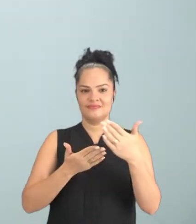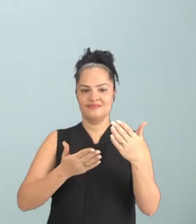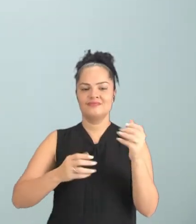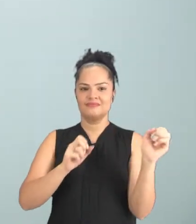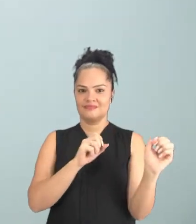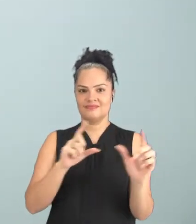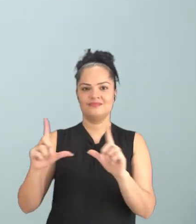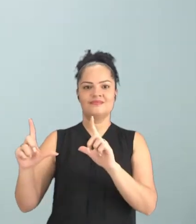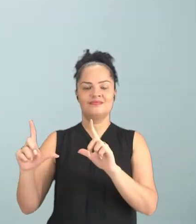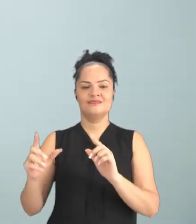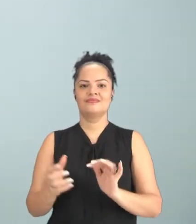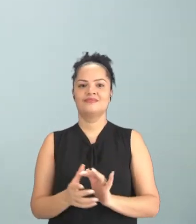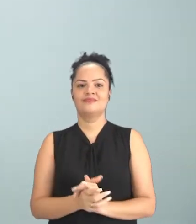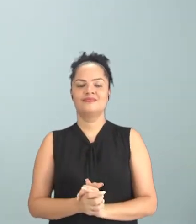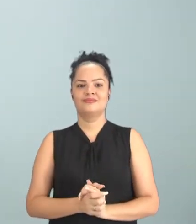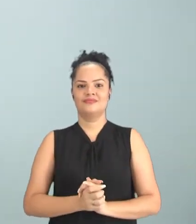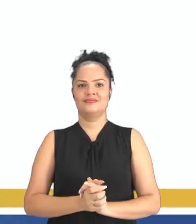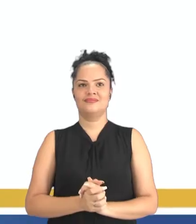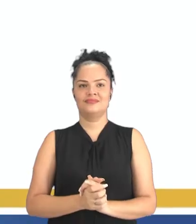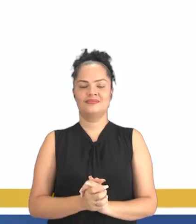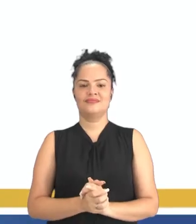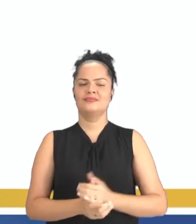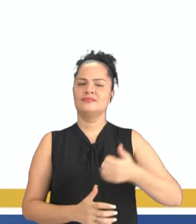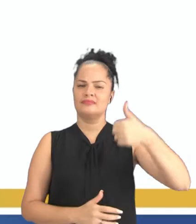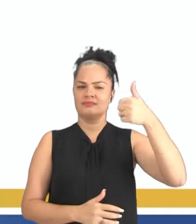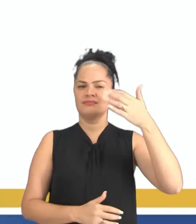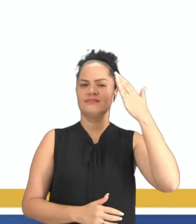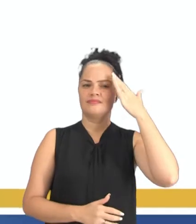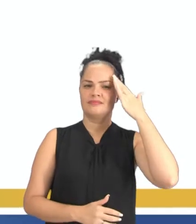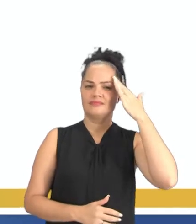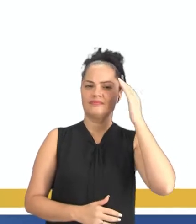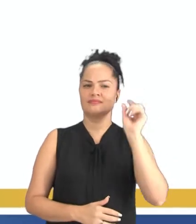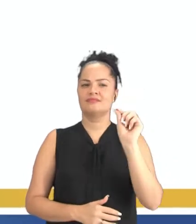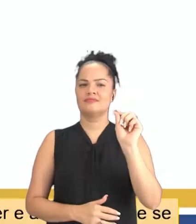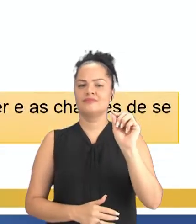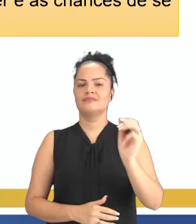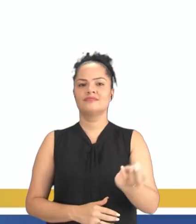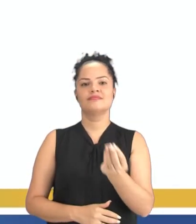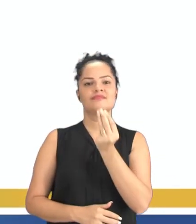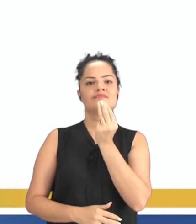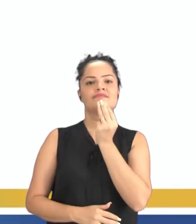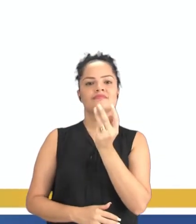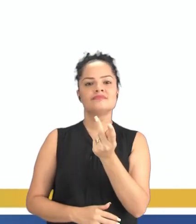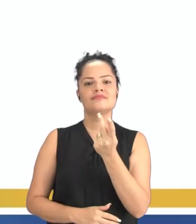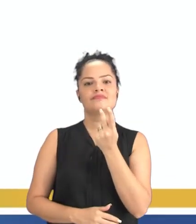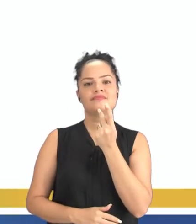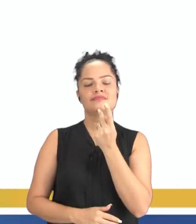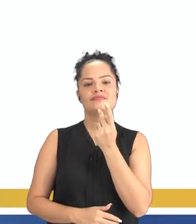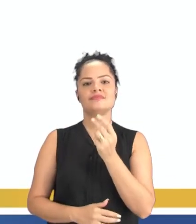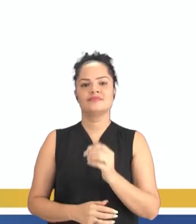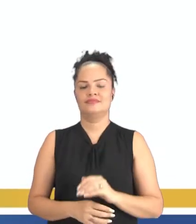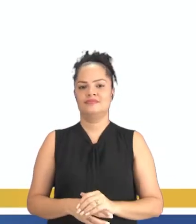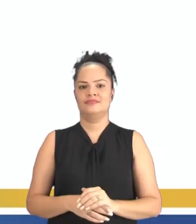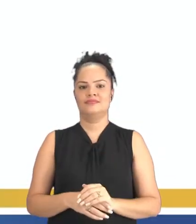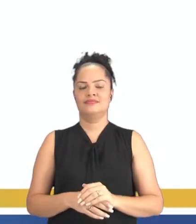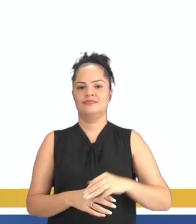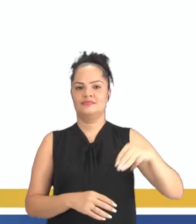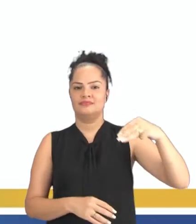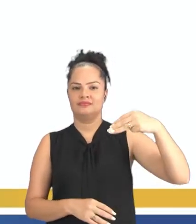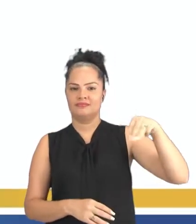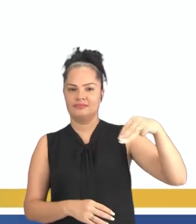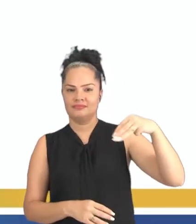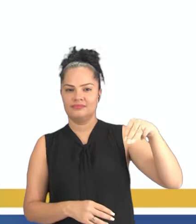slide. Então vamos lá. Vamos primeiro entender, a ideia de probabilidade. É o campo da matemática